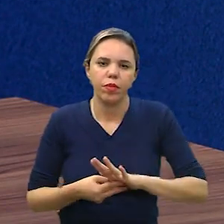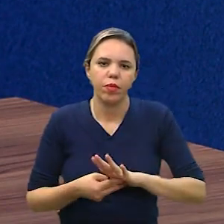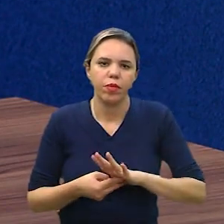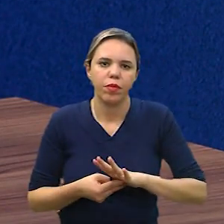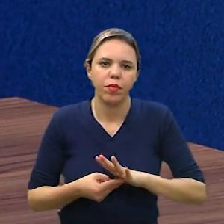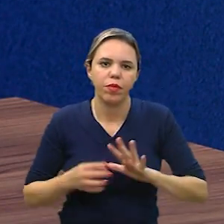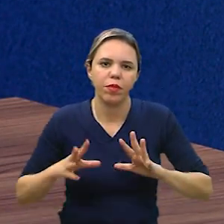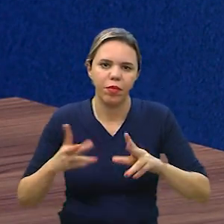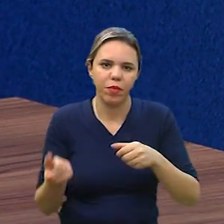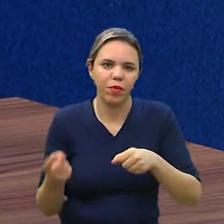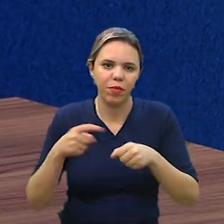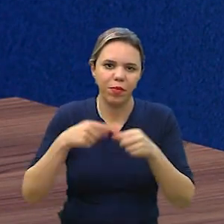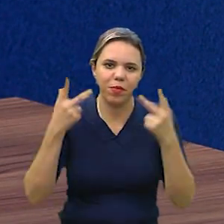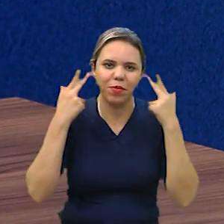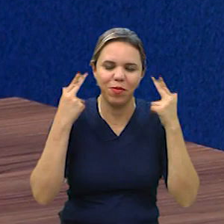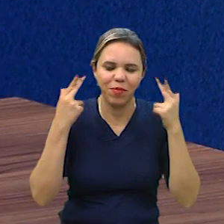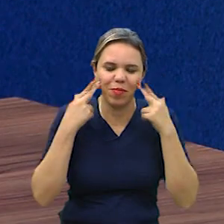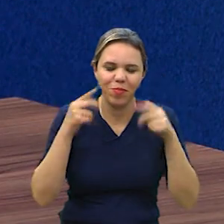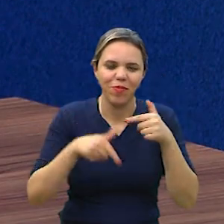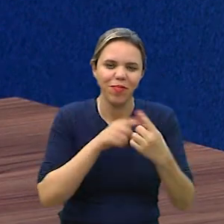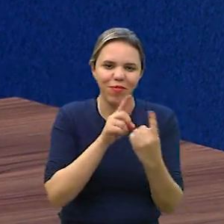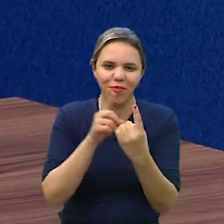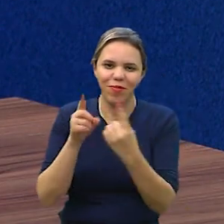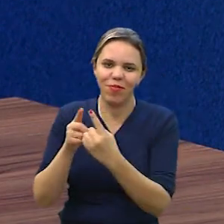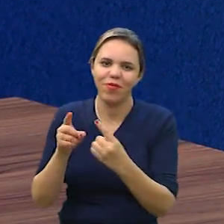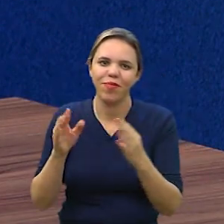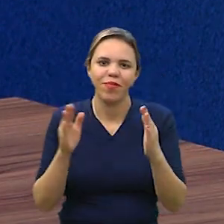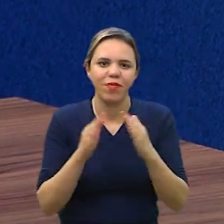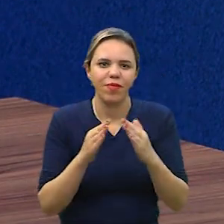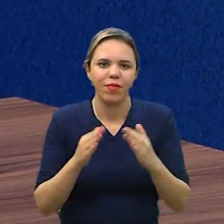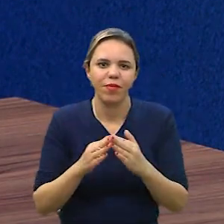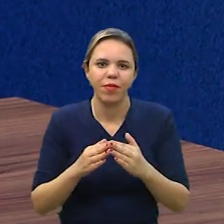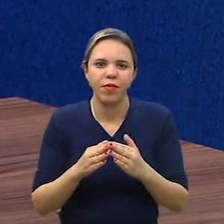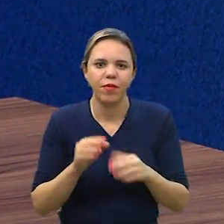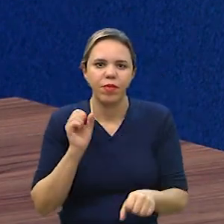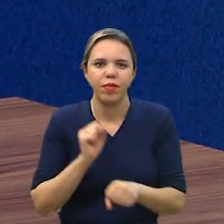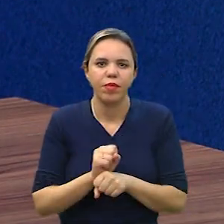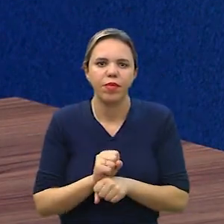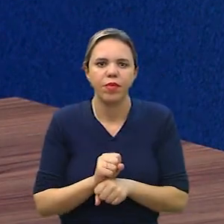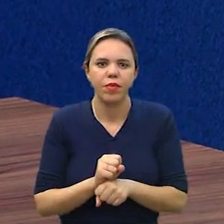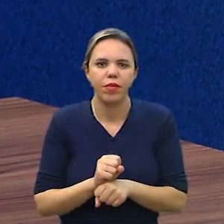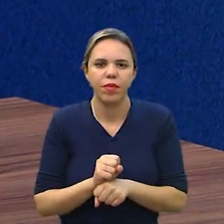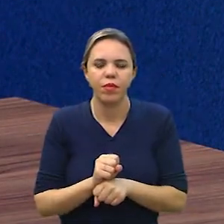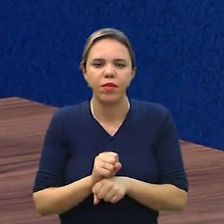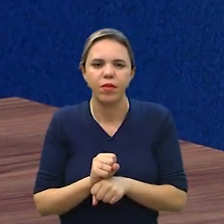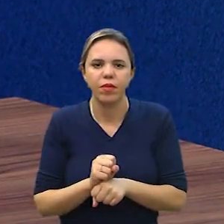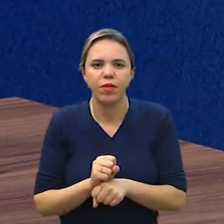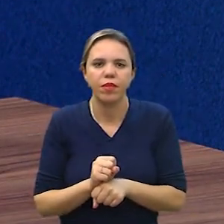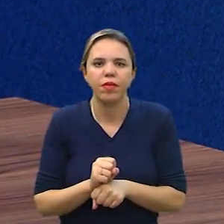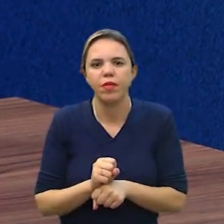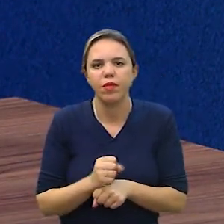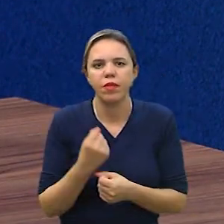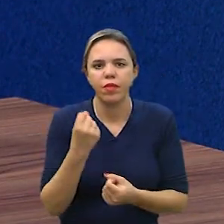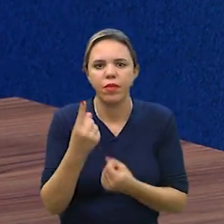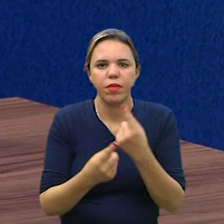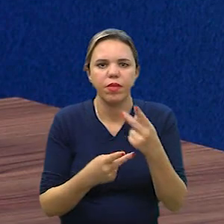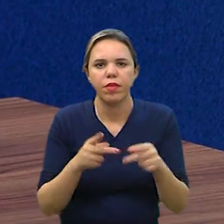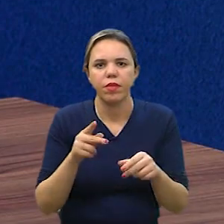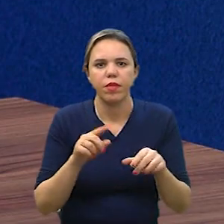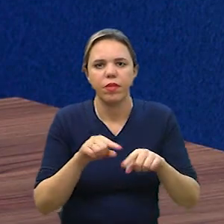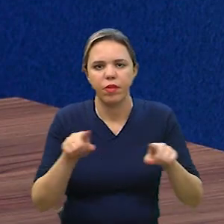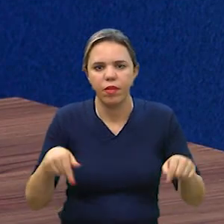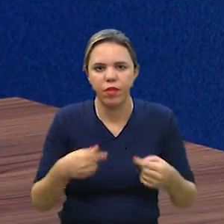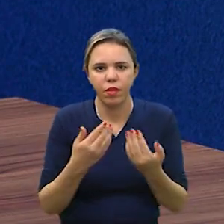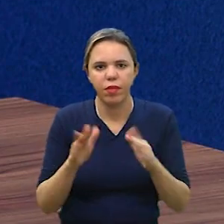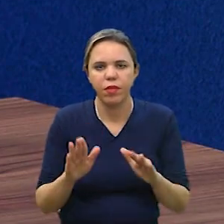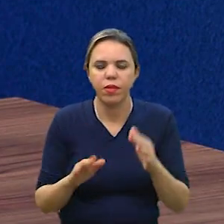que tudo voltou ao normal e esse serviço de home care parou? Ou, assim, em alguns casos, apesar do